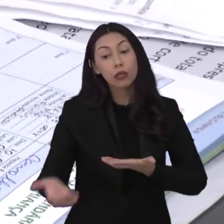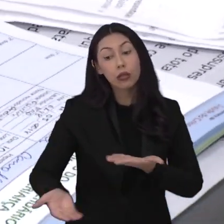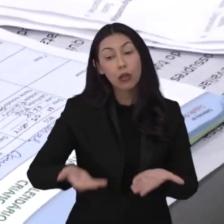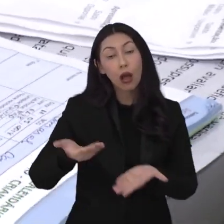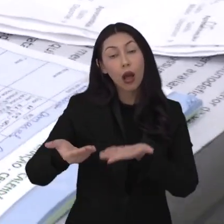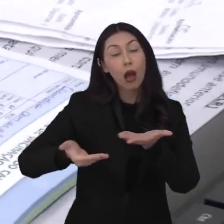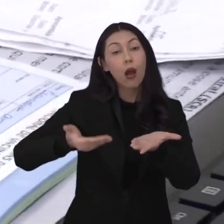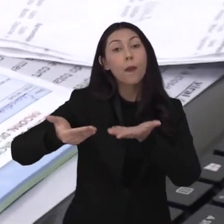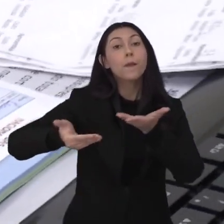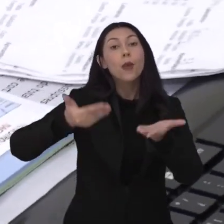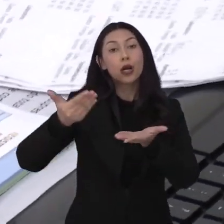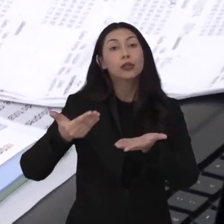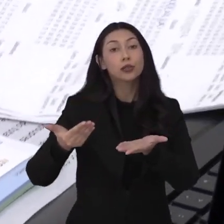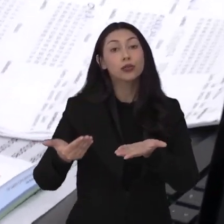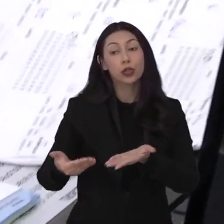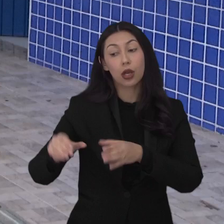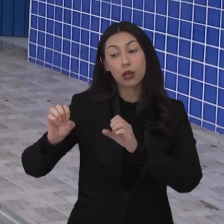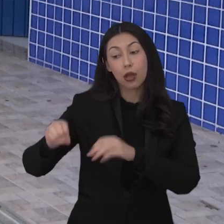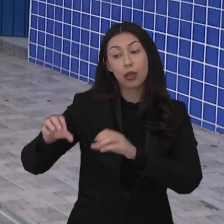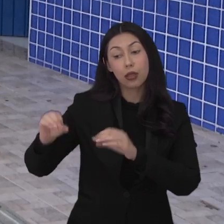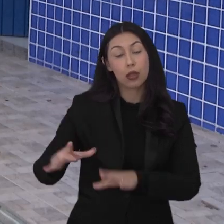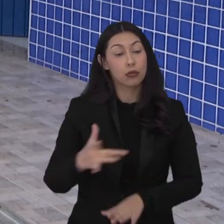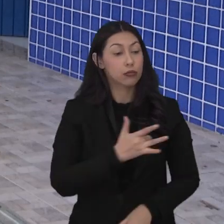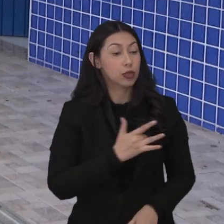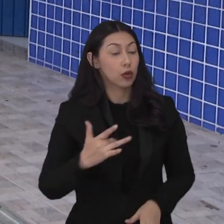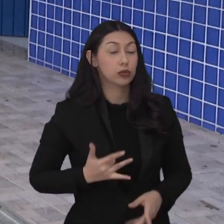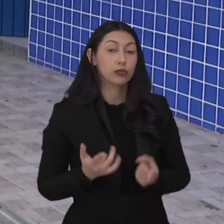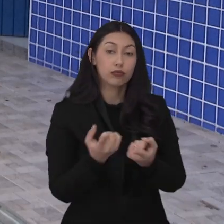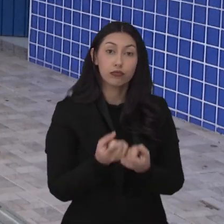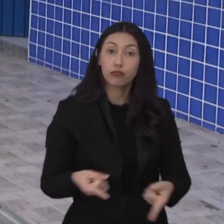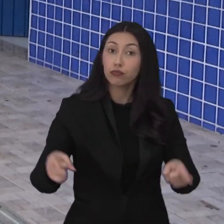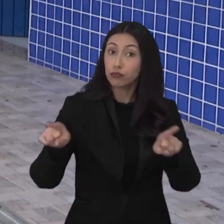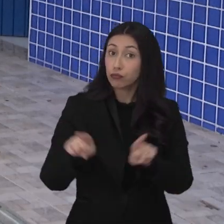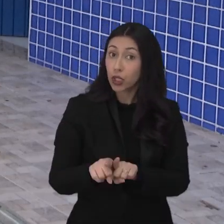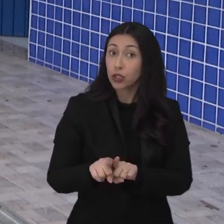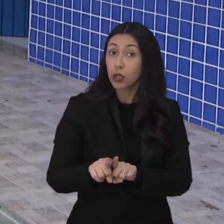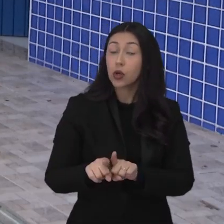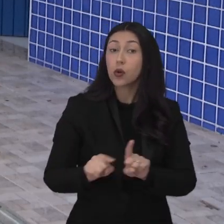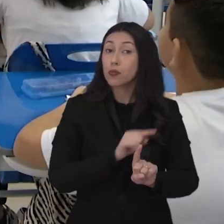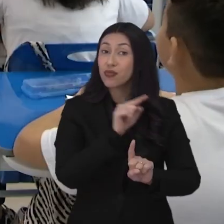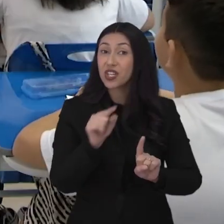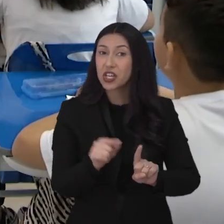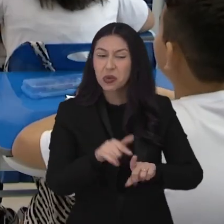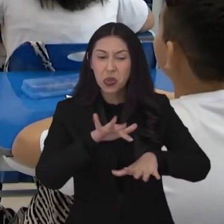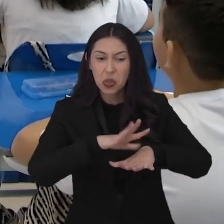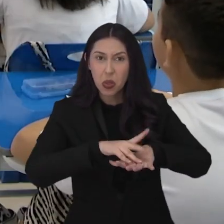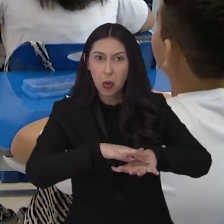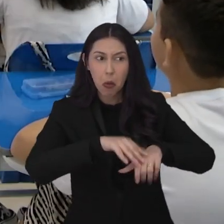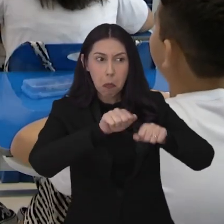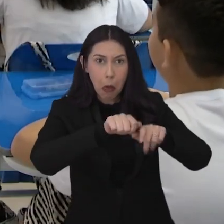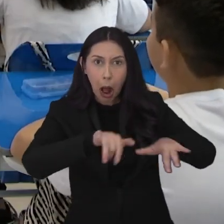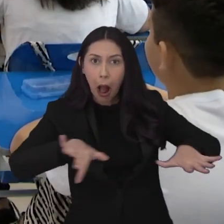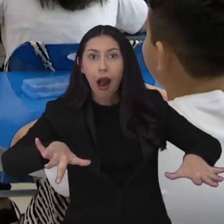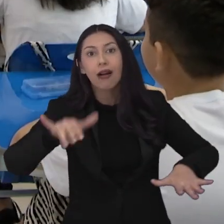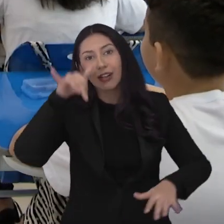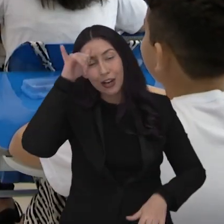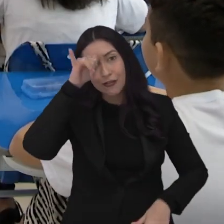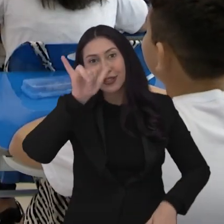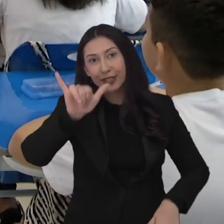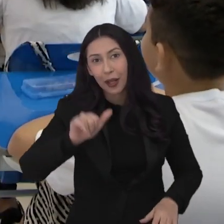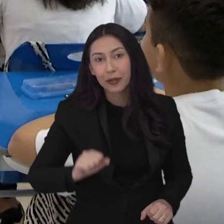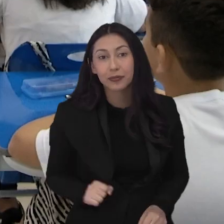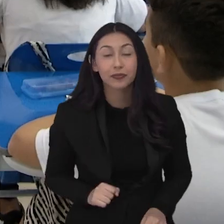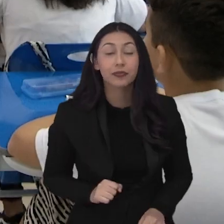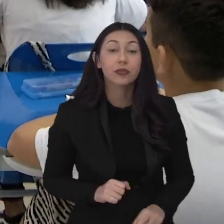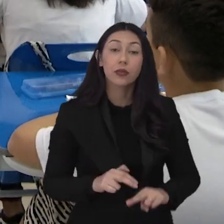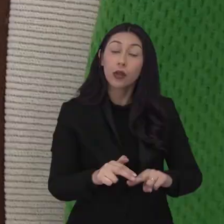ações entre o sistema de saúde e a rede de ensino municipal desta forma evitar surtos e epidemias no